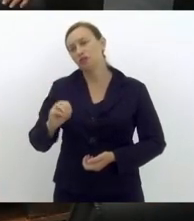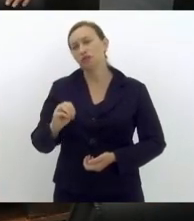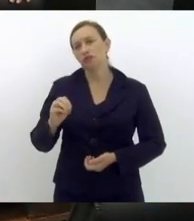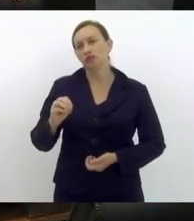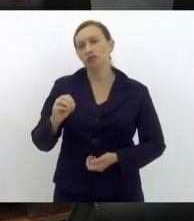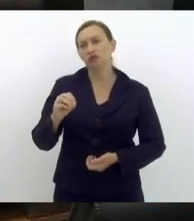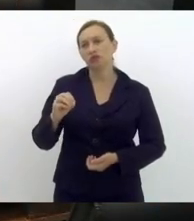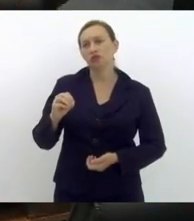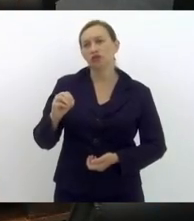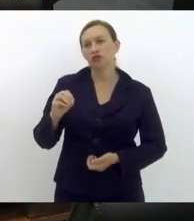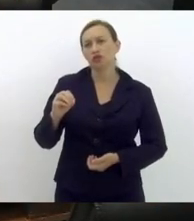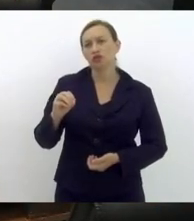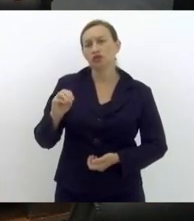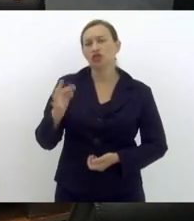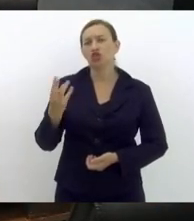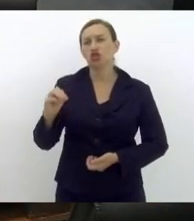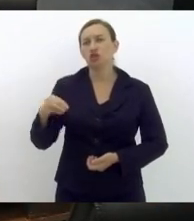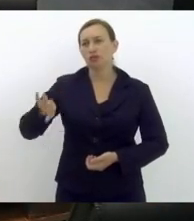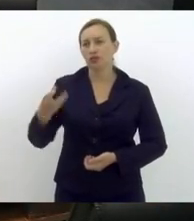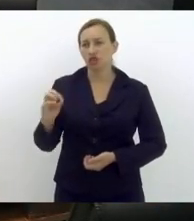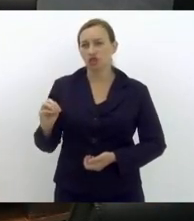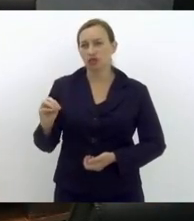Chico Machado.